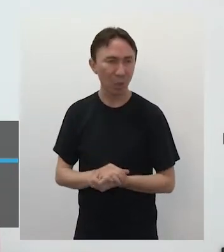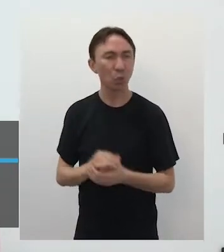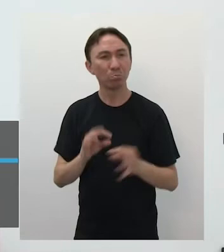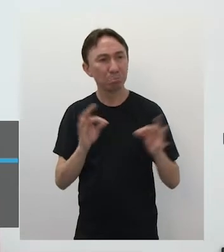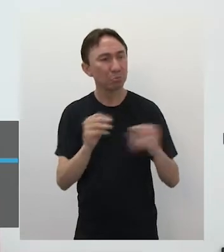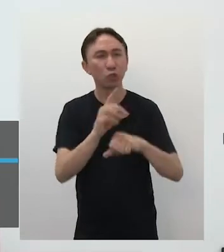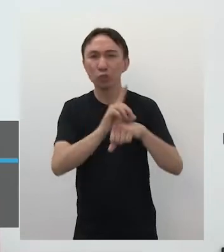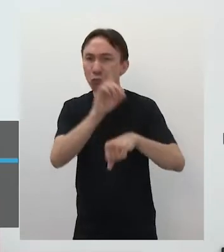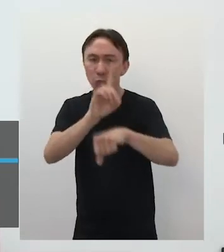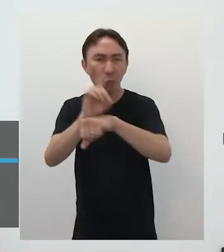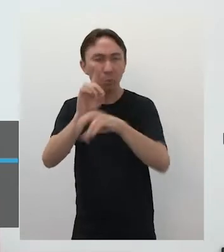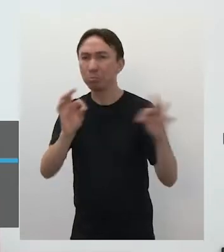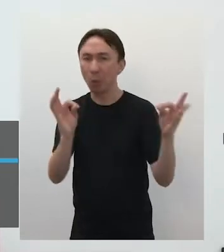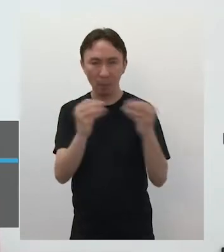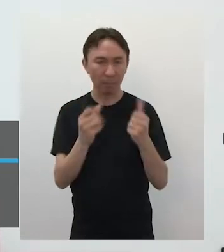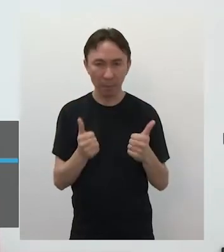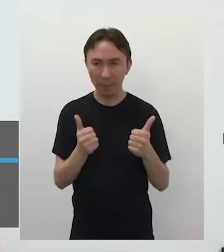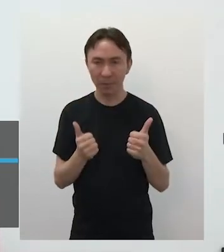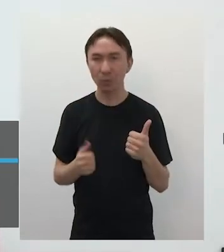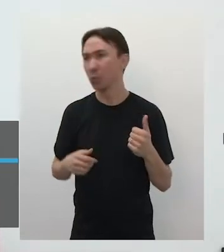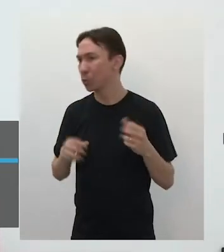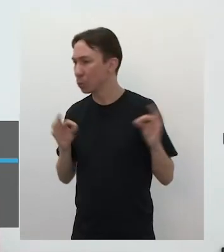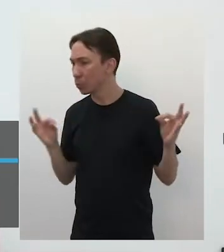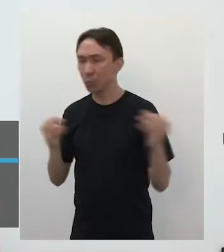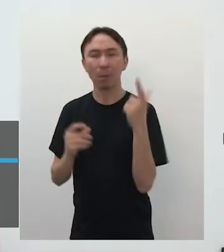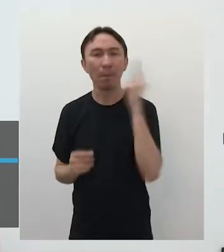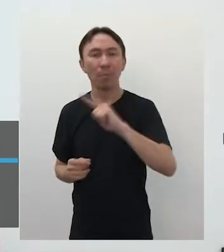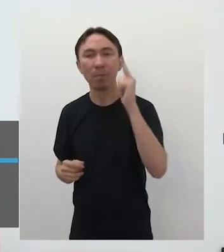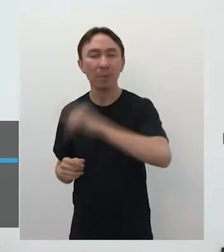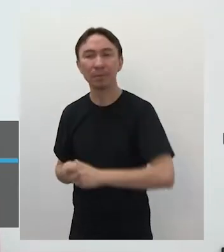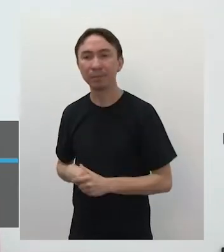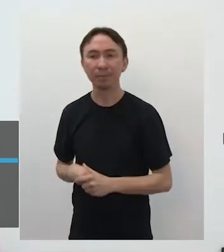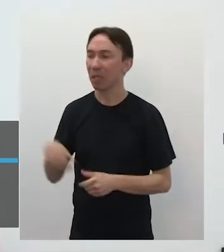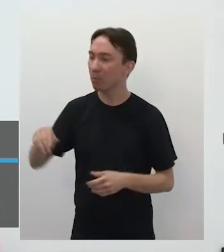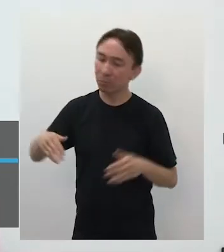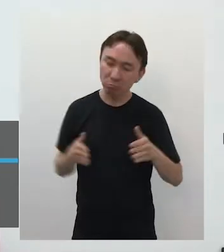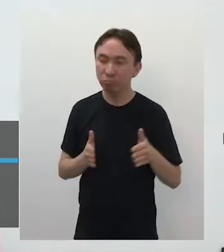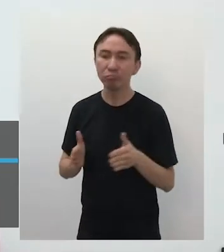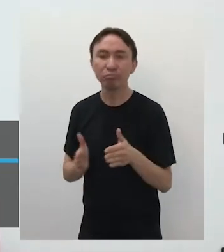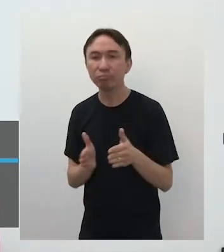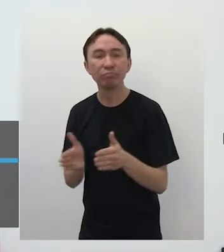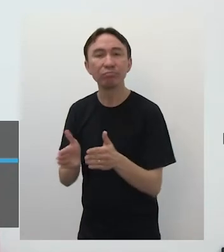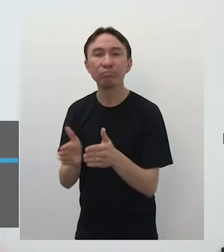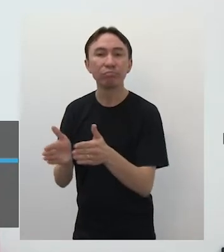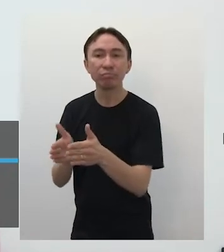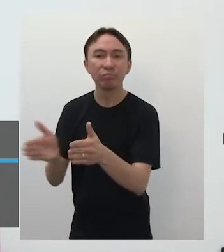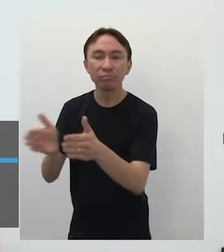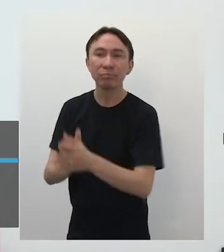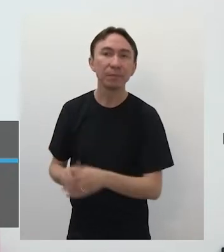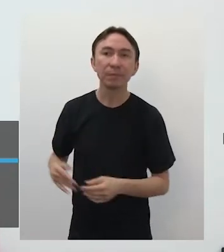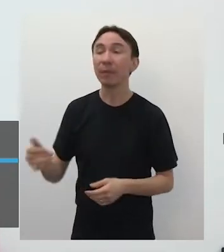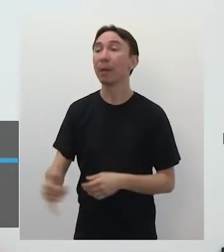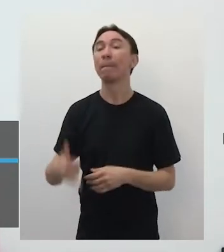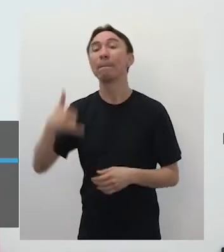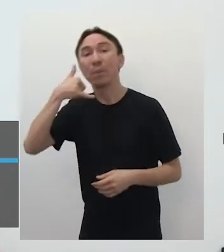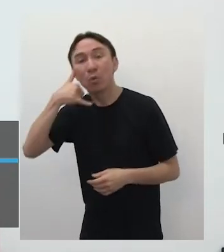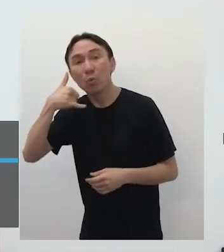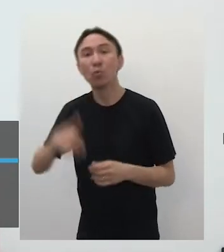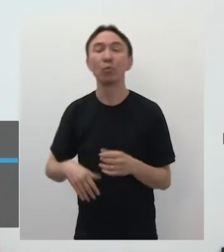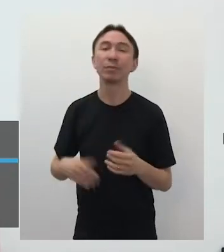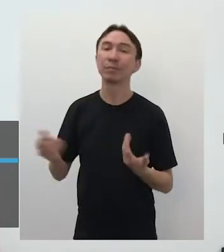Tem dia que eu falo assim, hoje vai ser muito tranquilo. Eu acordo, como todos, faço a